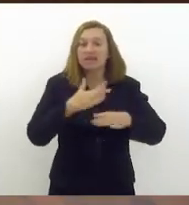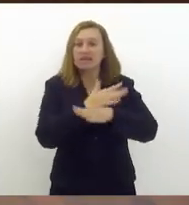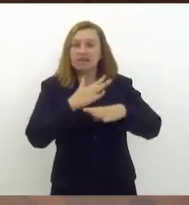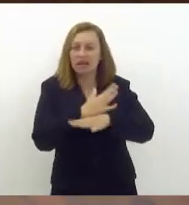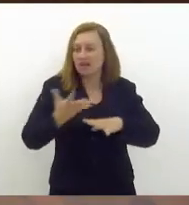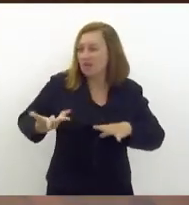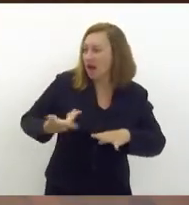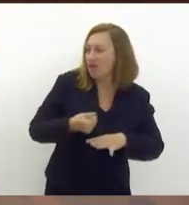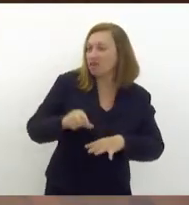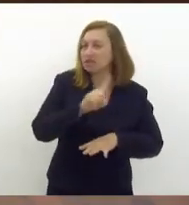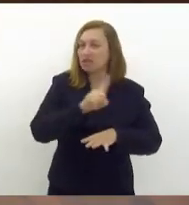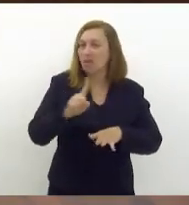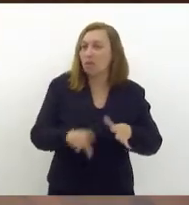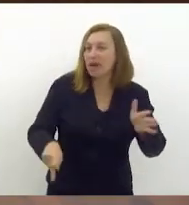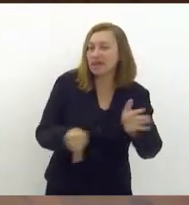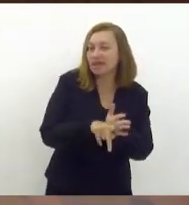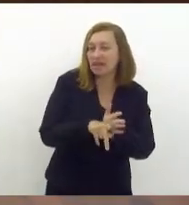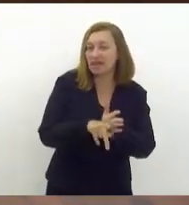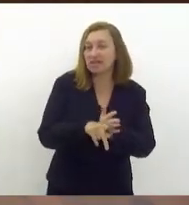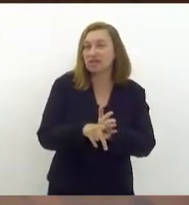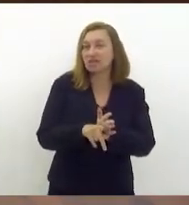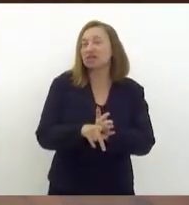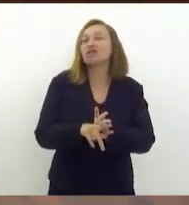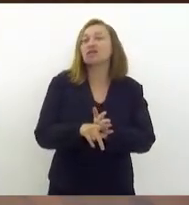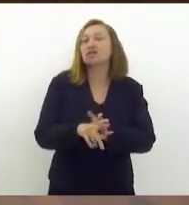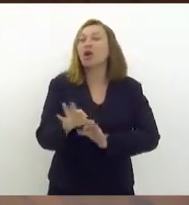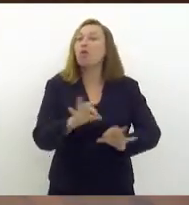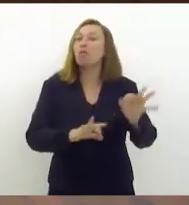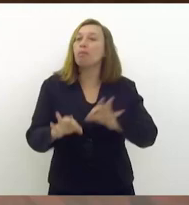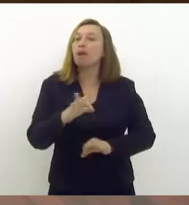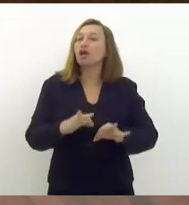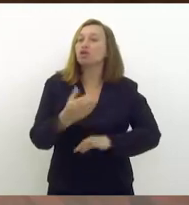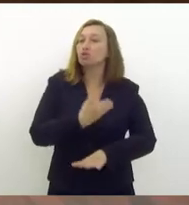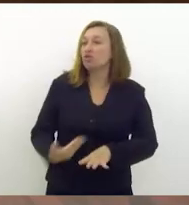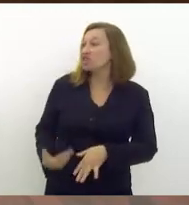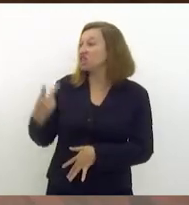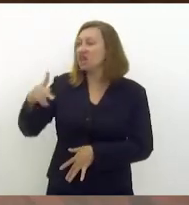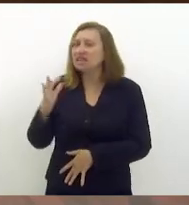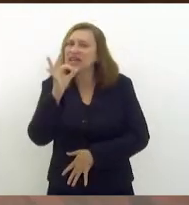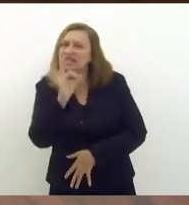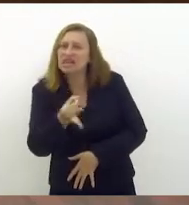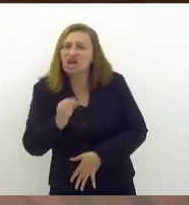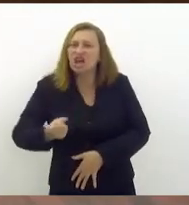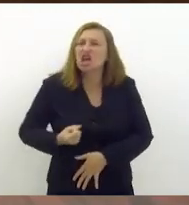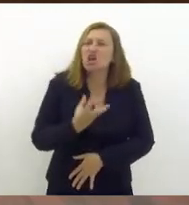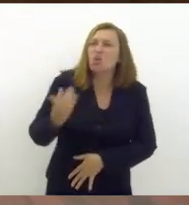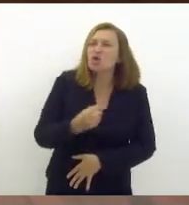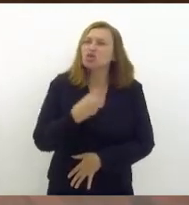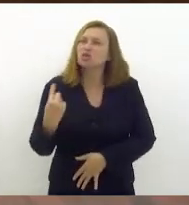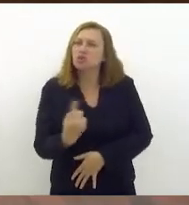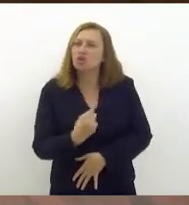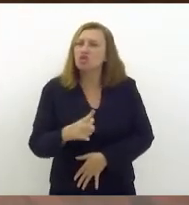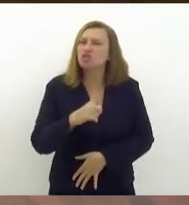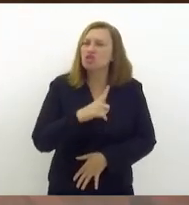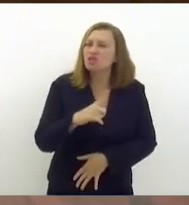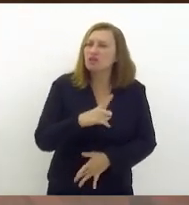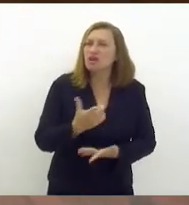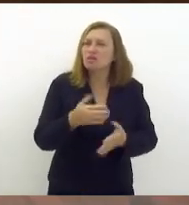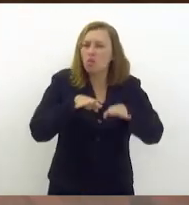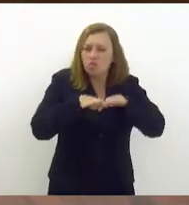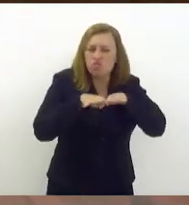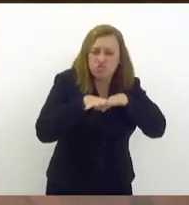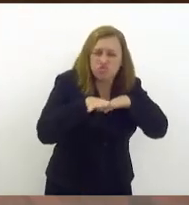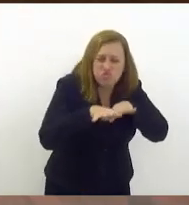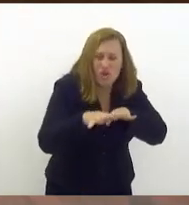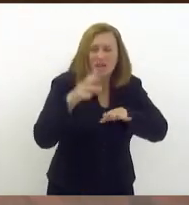parte do plano do projeto de governo dele Isso está muito claro enquanto nós vemos um trânsito cada vez